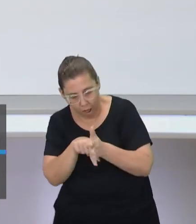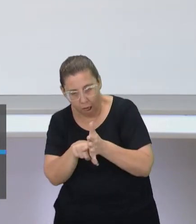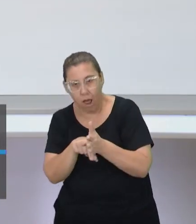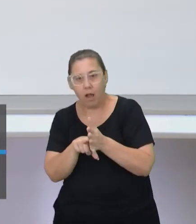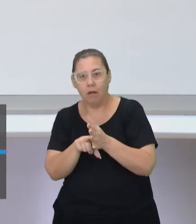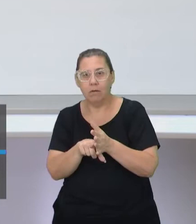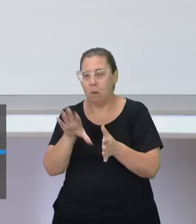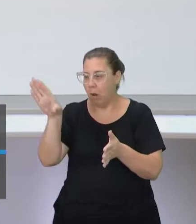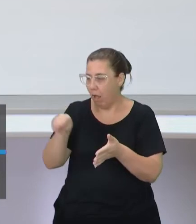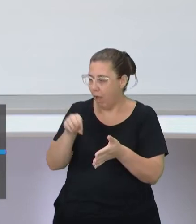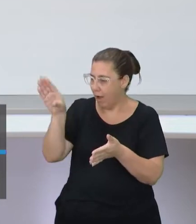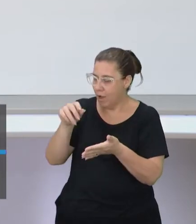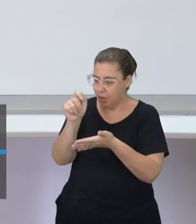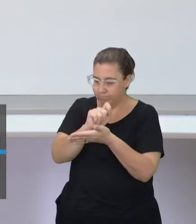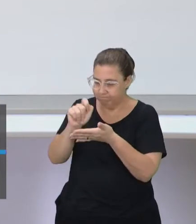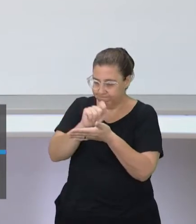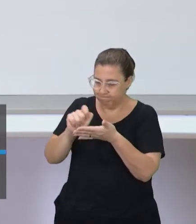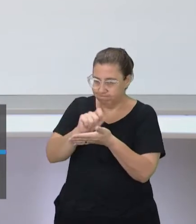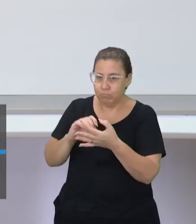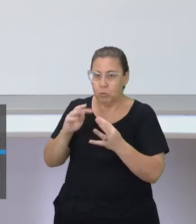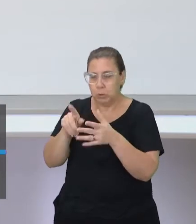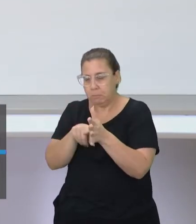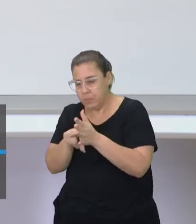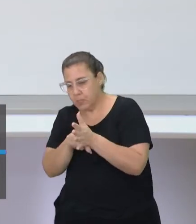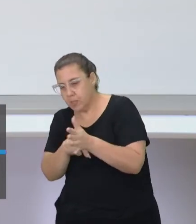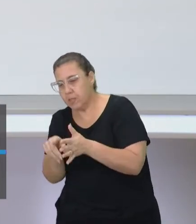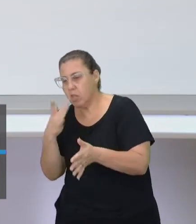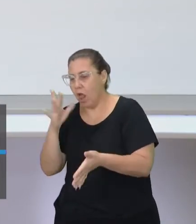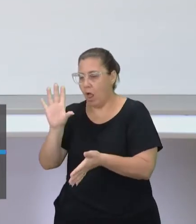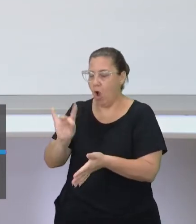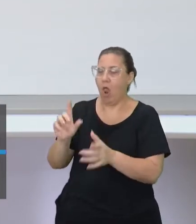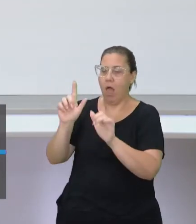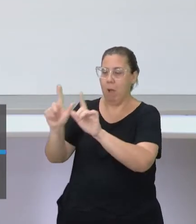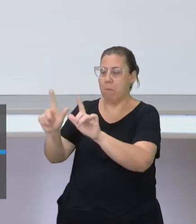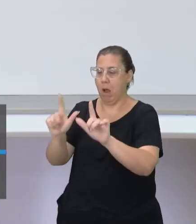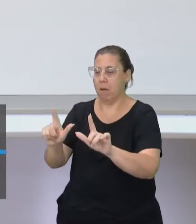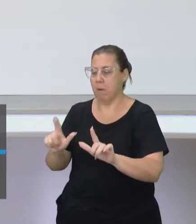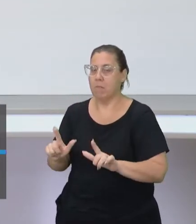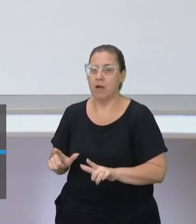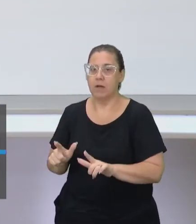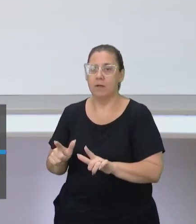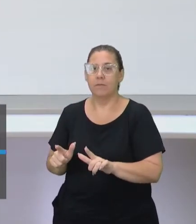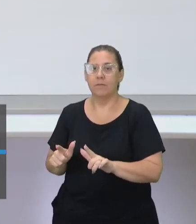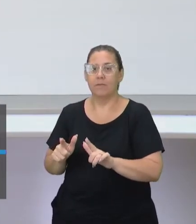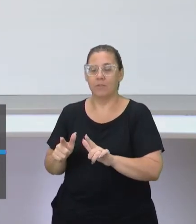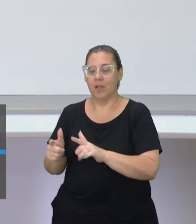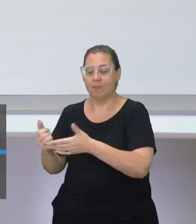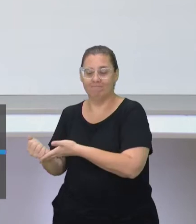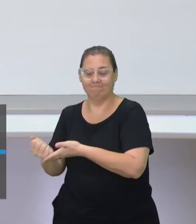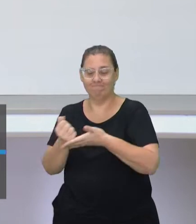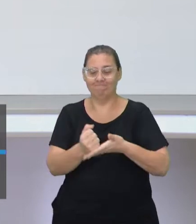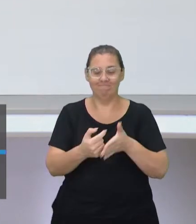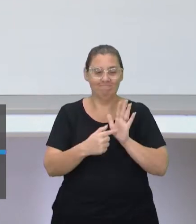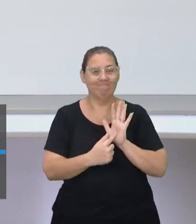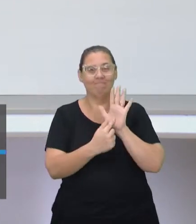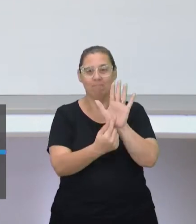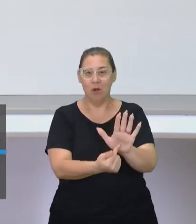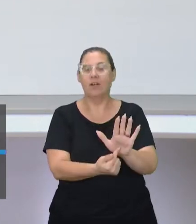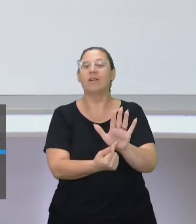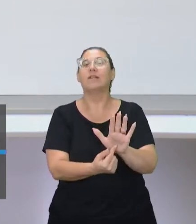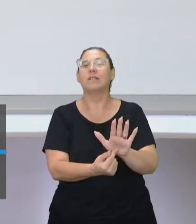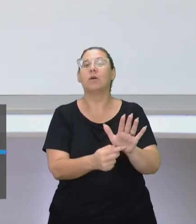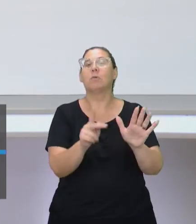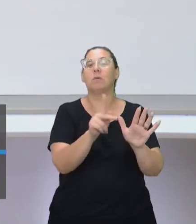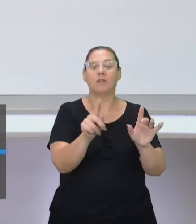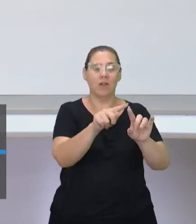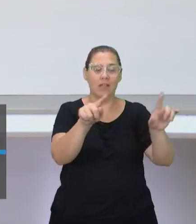você anota, você faz o seu diário de bordo com toda a sua pesquisa, cola imagens e traz para a sala de aula o seu diário de bordo, a